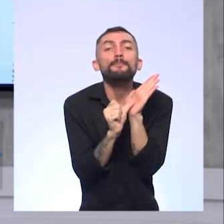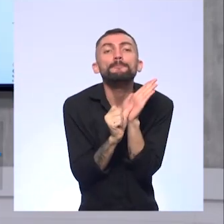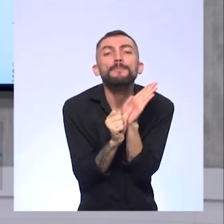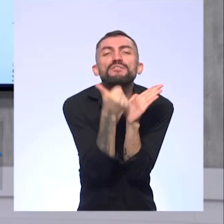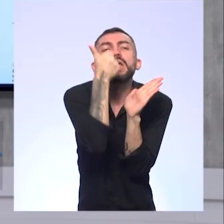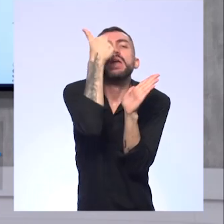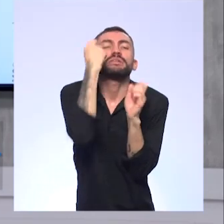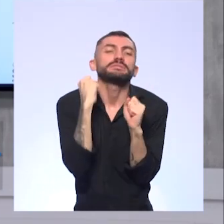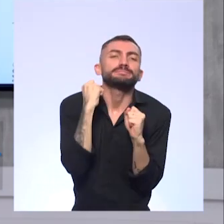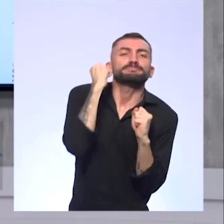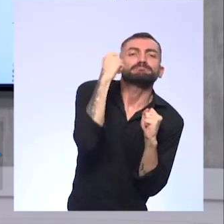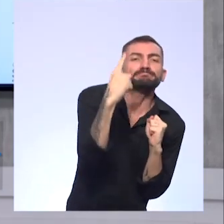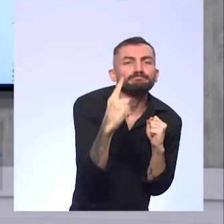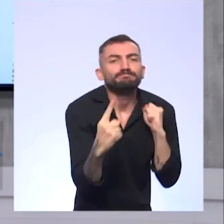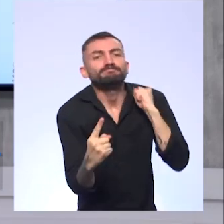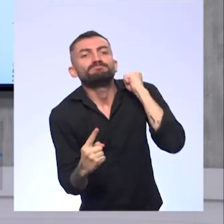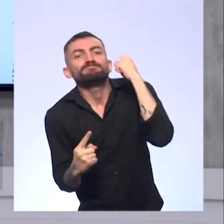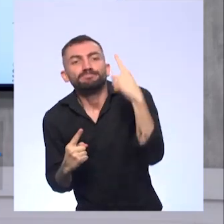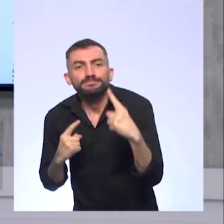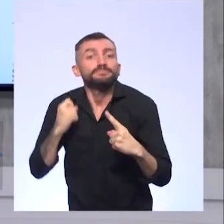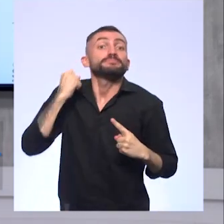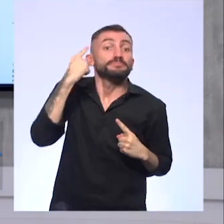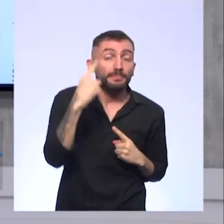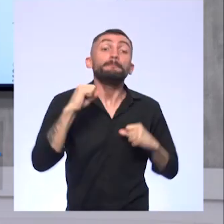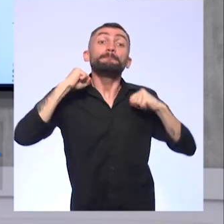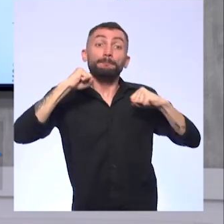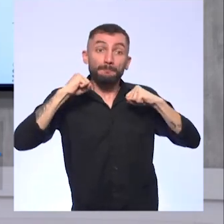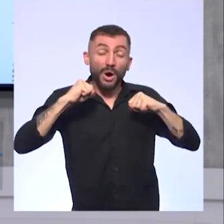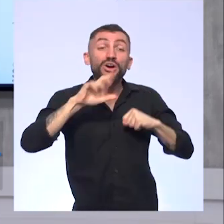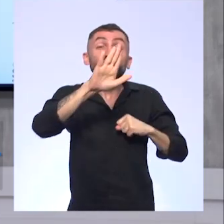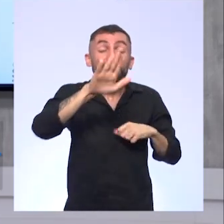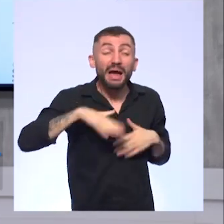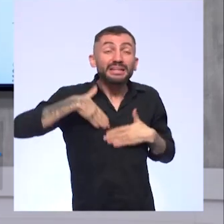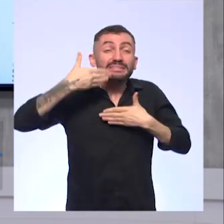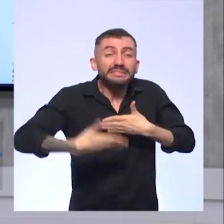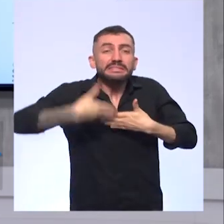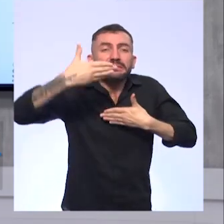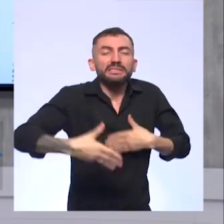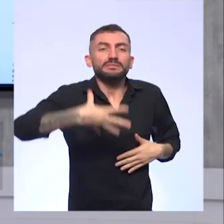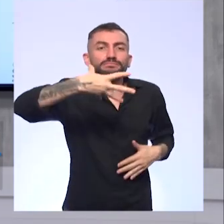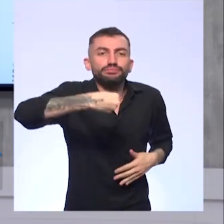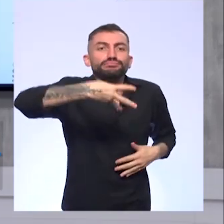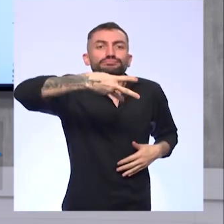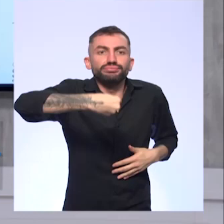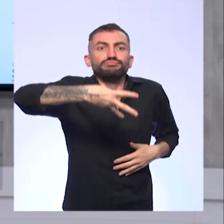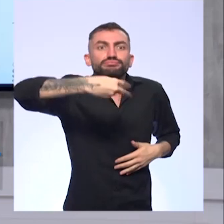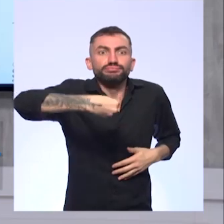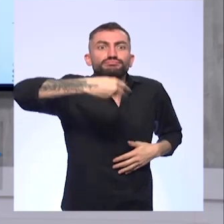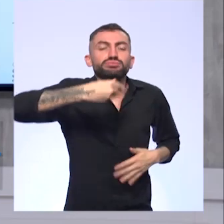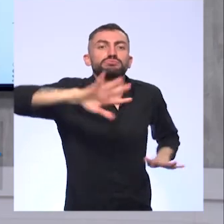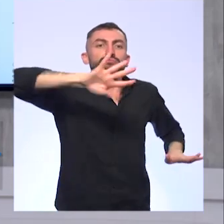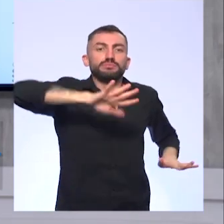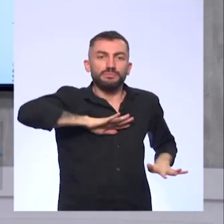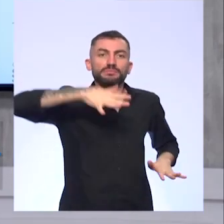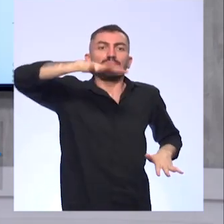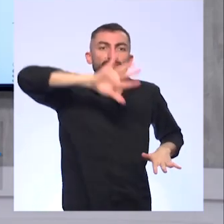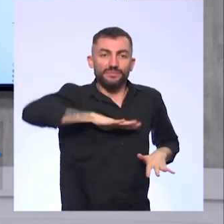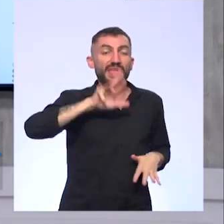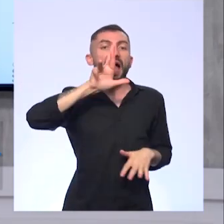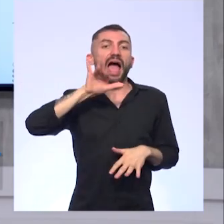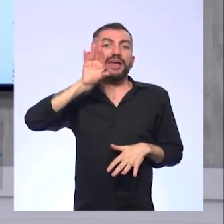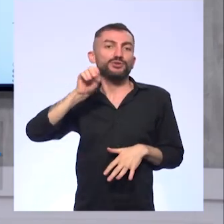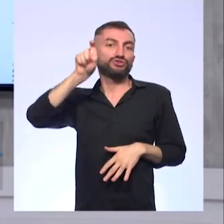uma vez ou outra não tem problema o problema você se expor a altas doses de raio-x então saiba eu ainda mais radiação